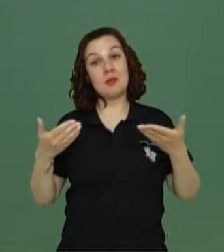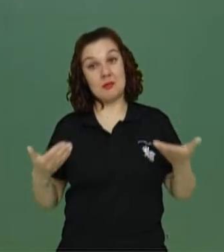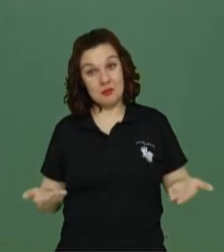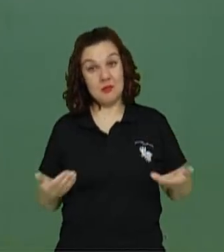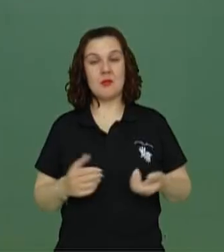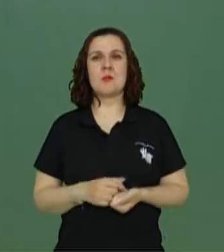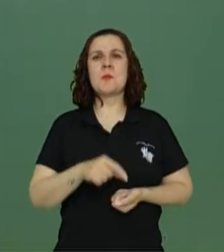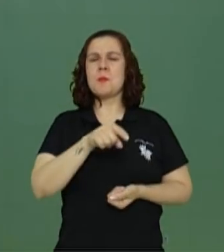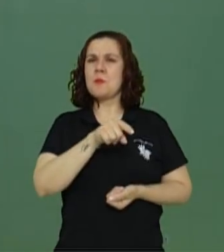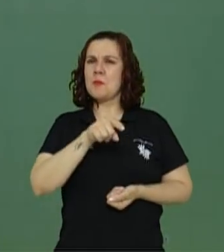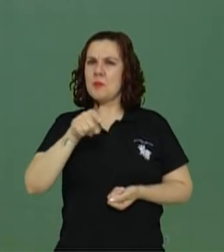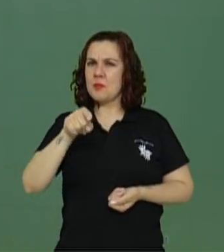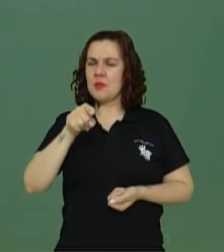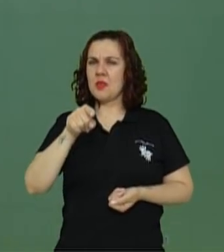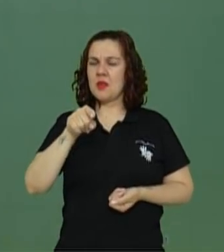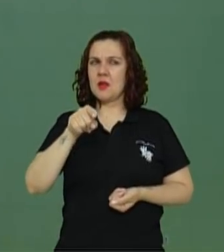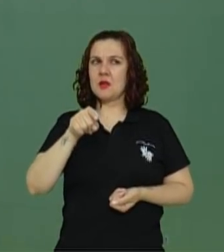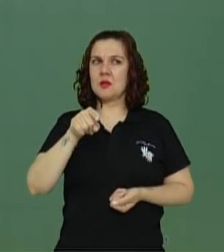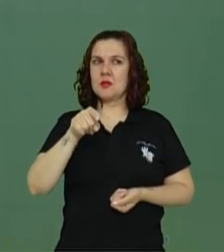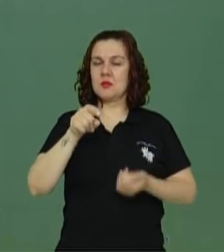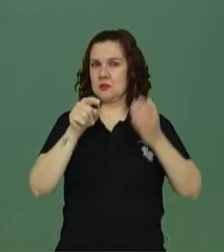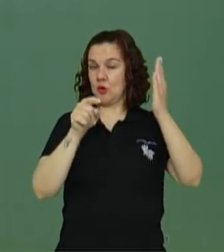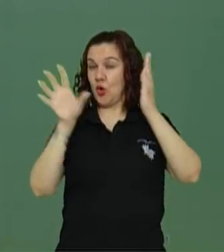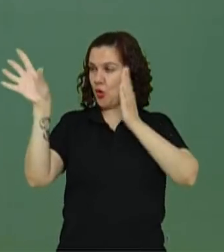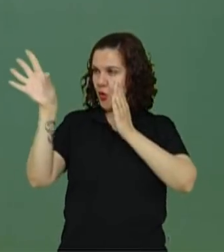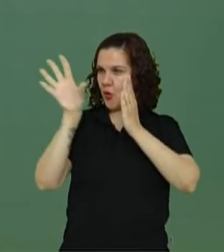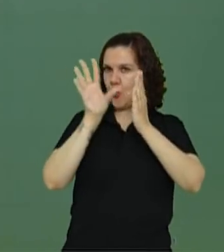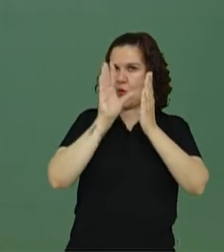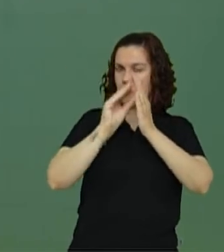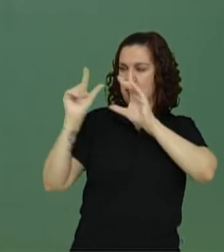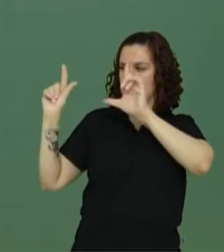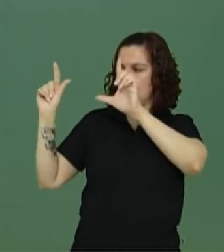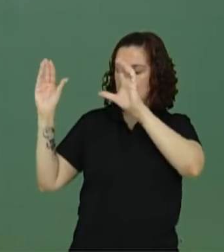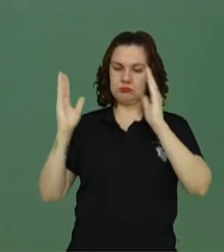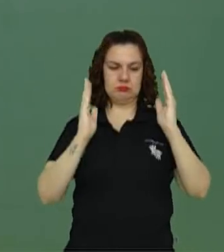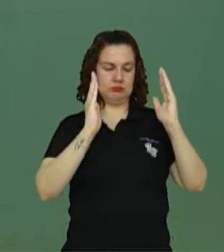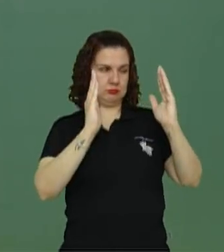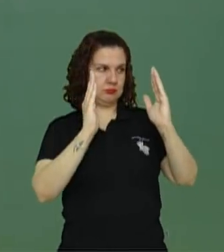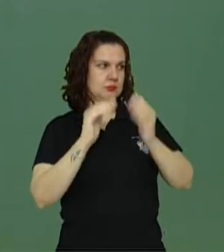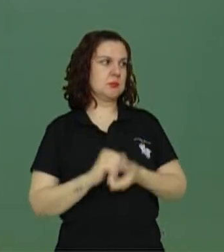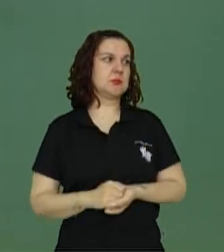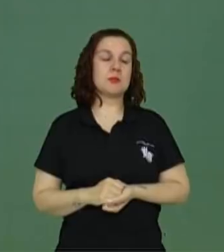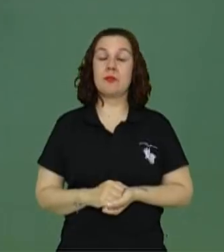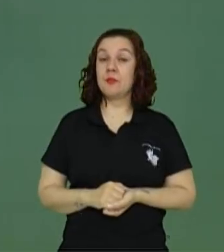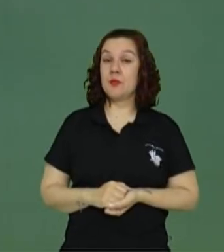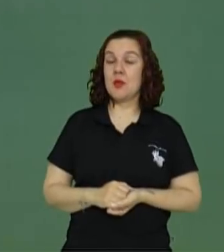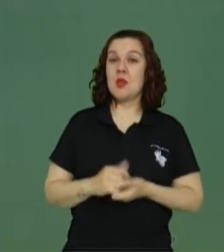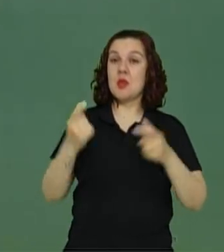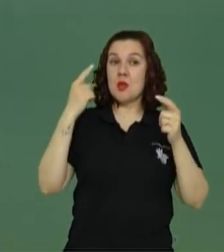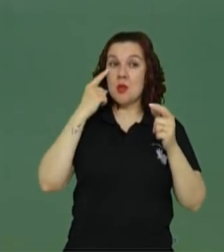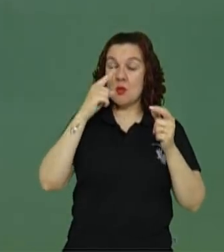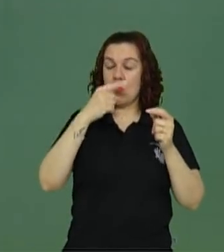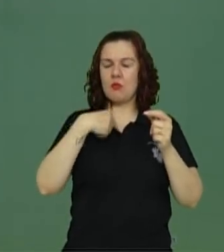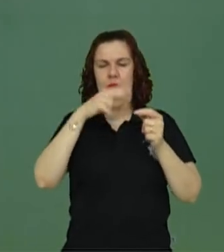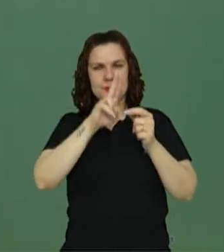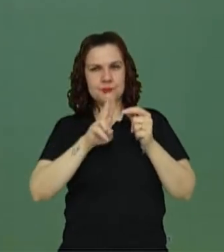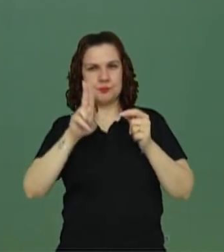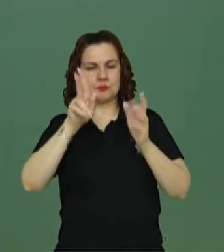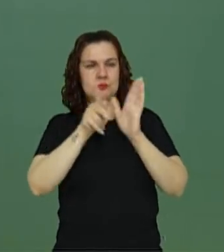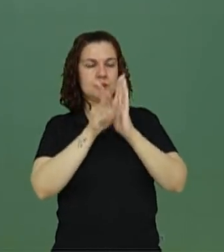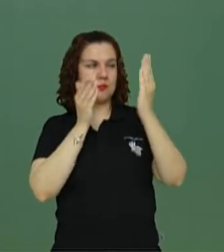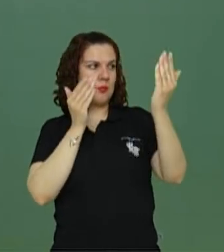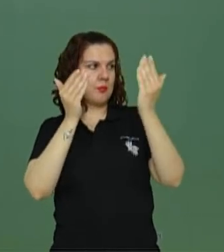Então, pessoal, reprodução da figura proposta aqui para vocês, né? Então, vou utilizar a